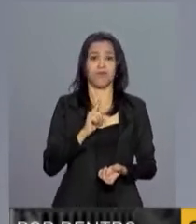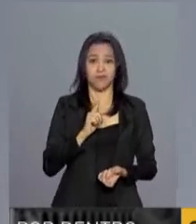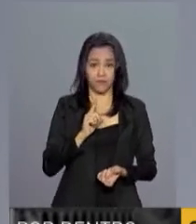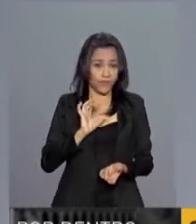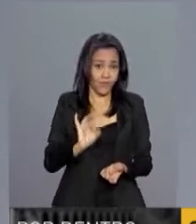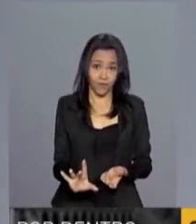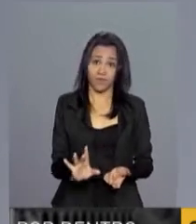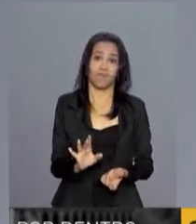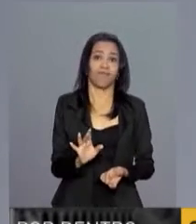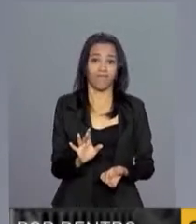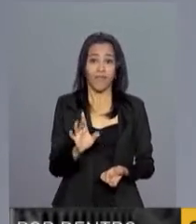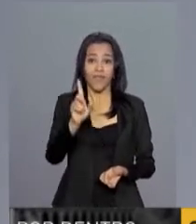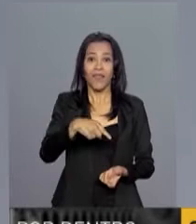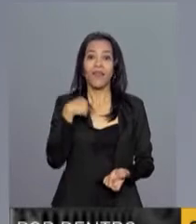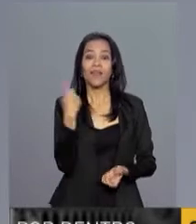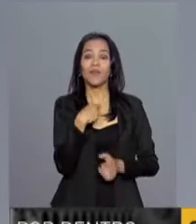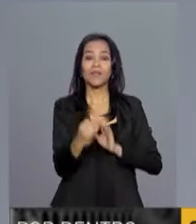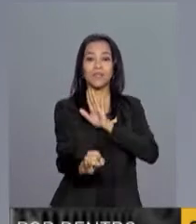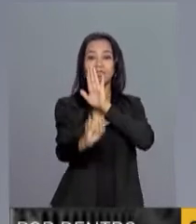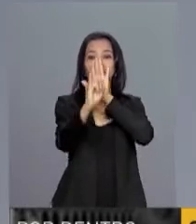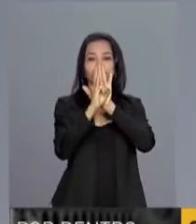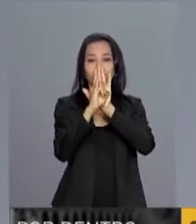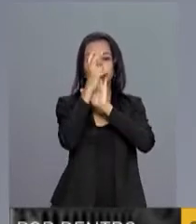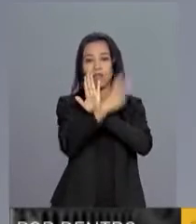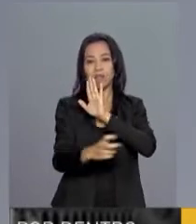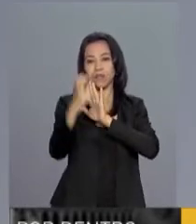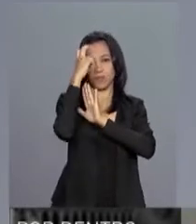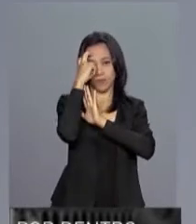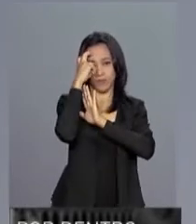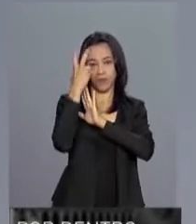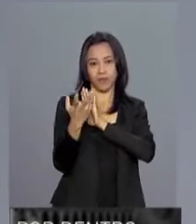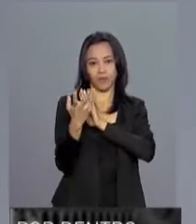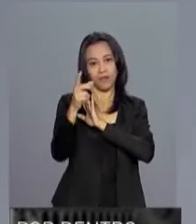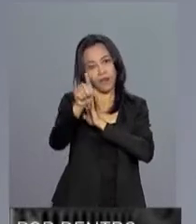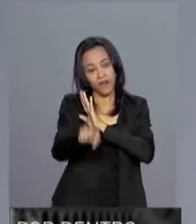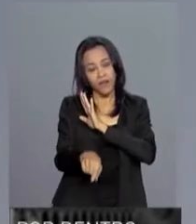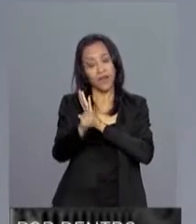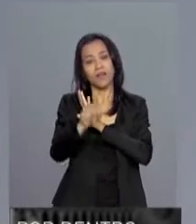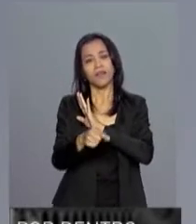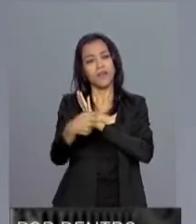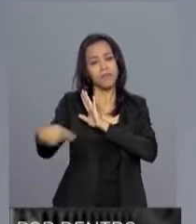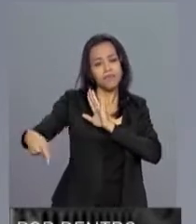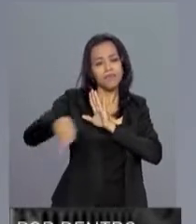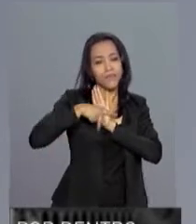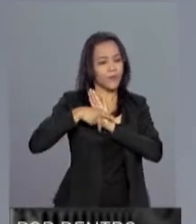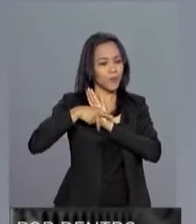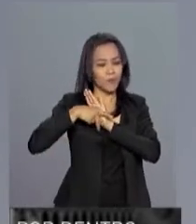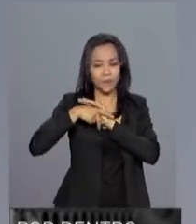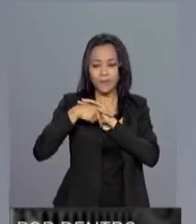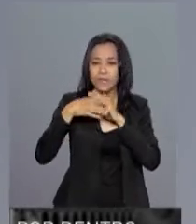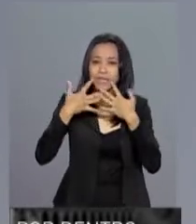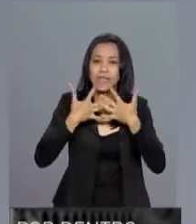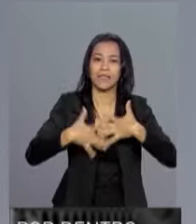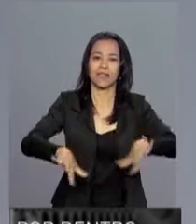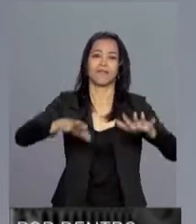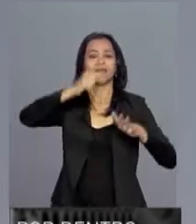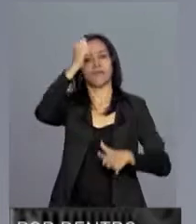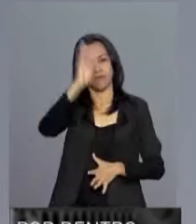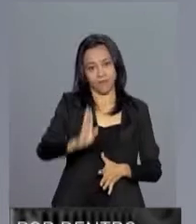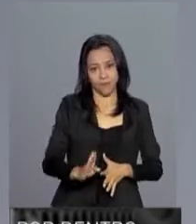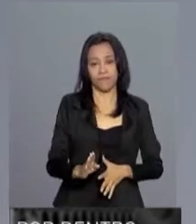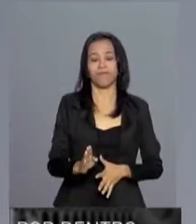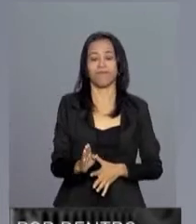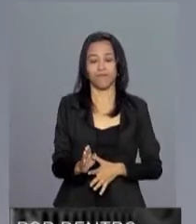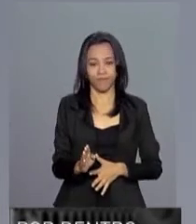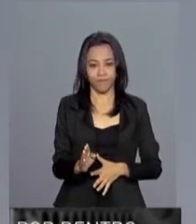é a nossa identidade é cultural nosso aquilo que é próprio do brasil no nosso repertório é